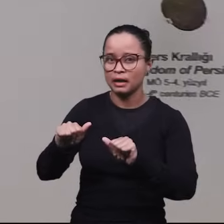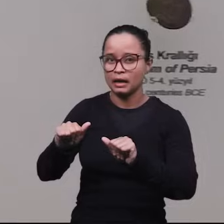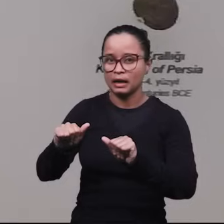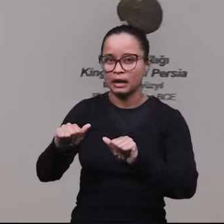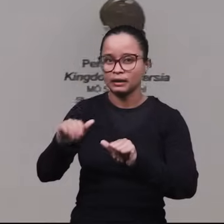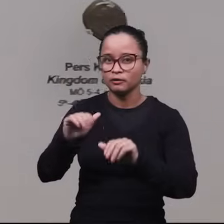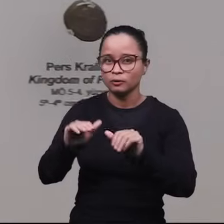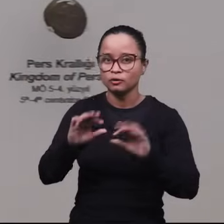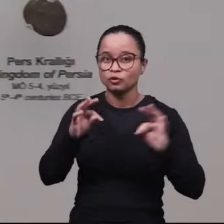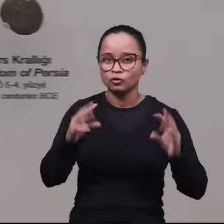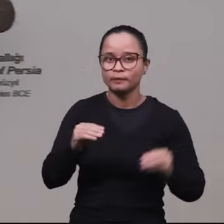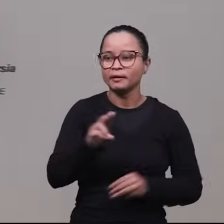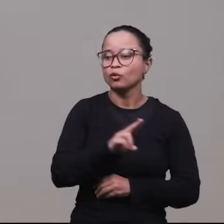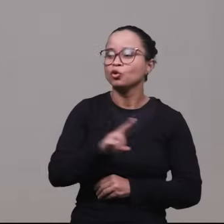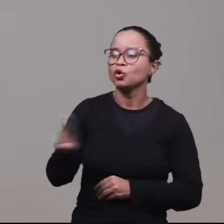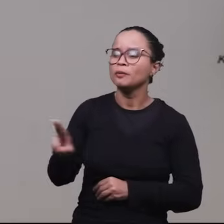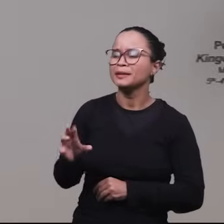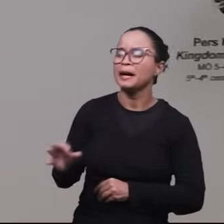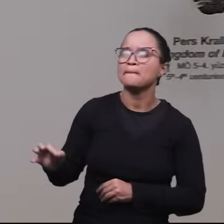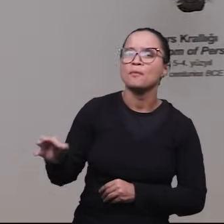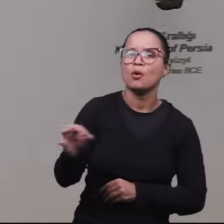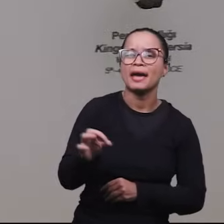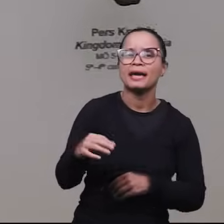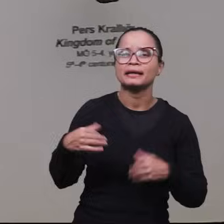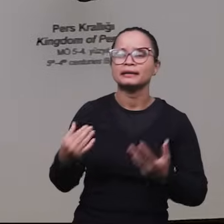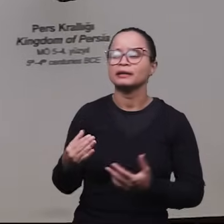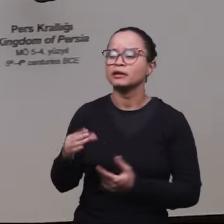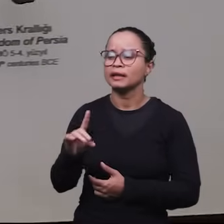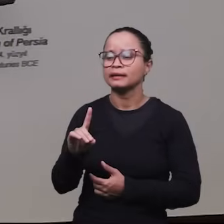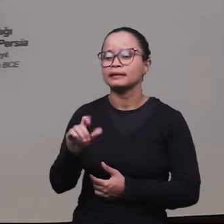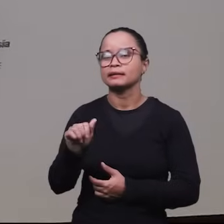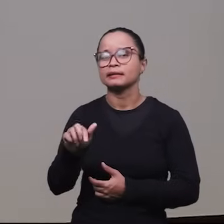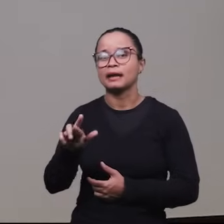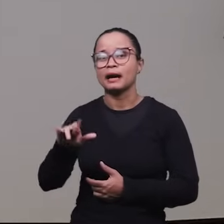de dárico, em homenagem ao seu nome.